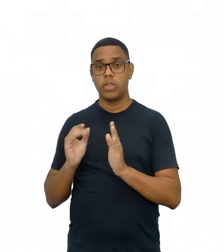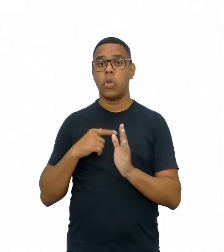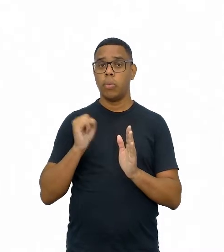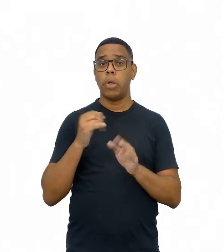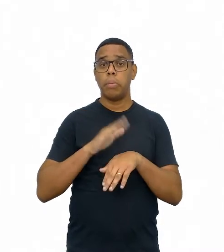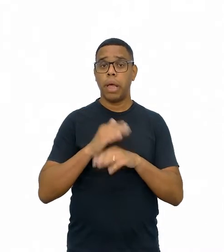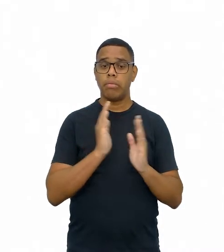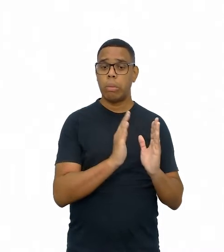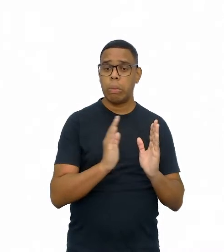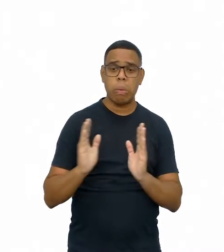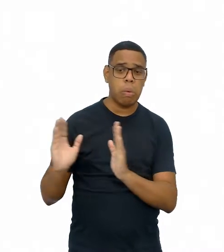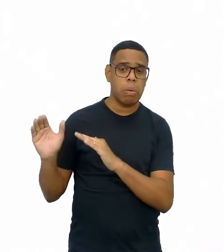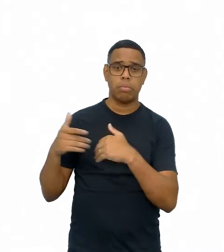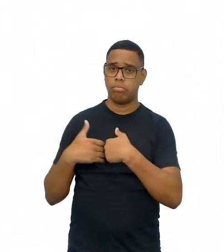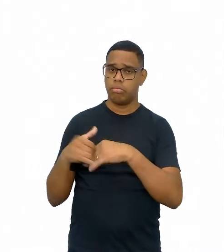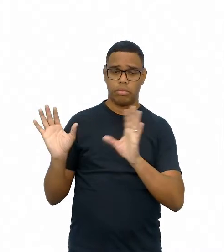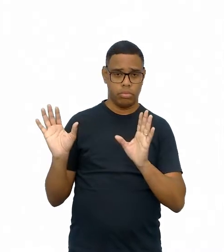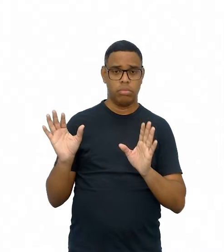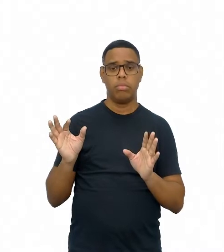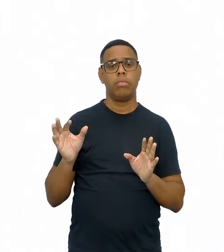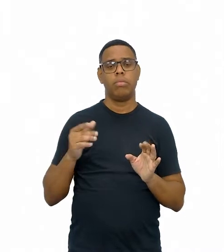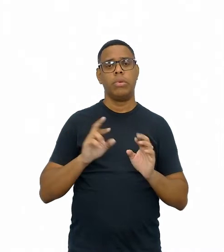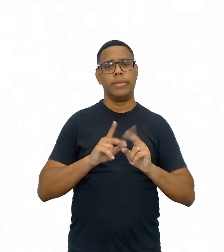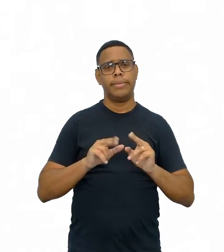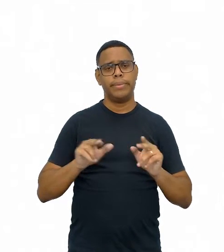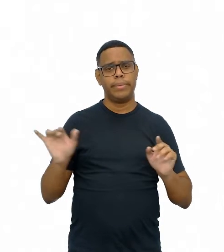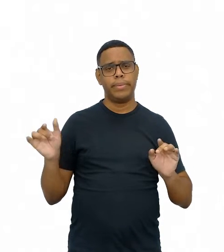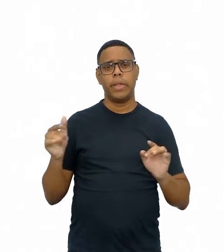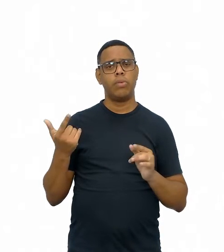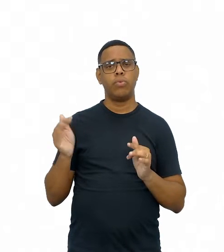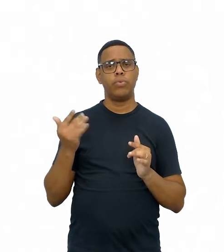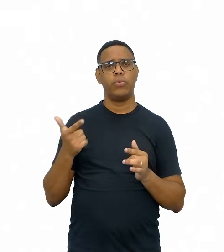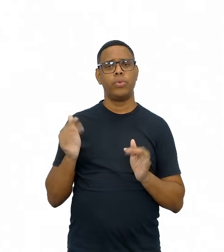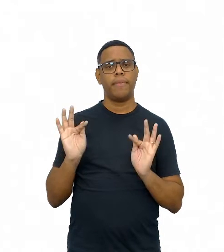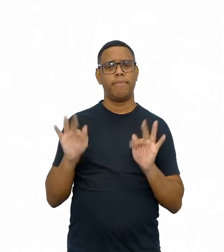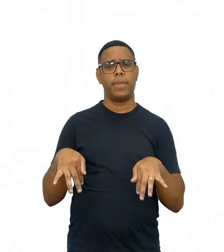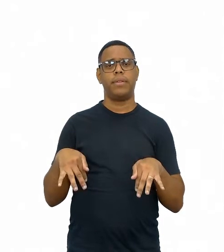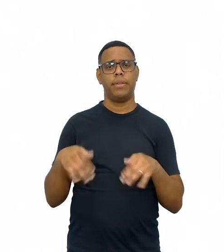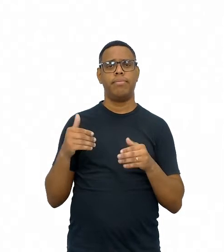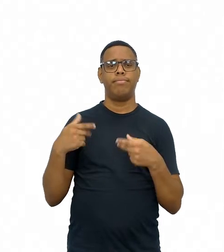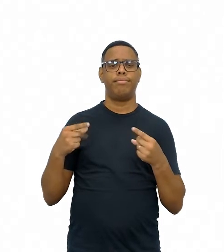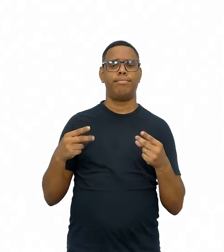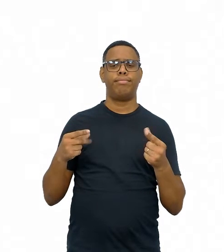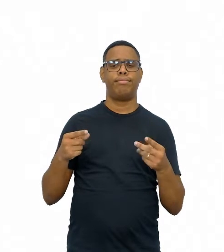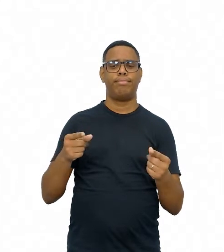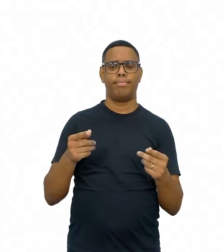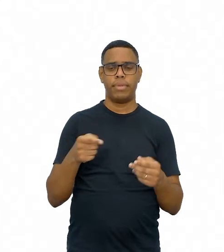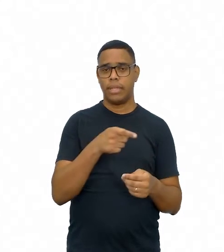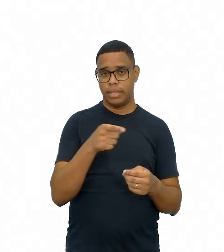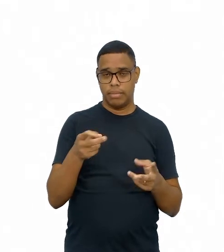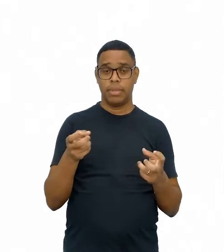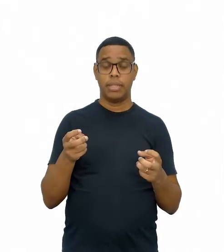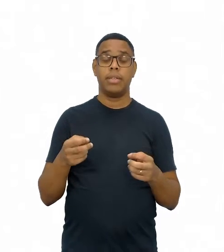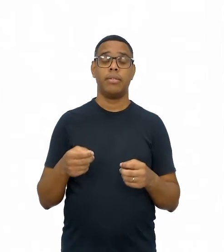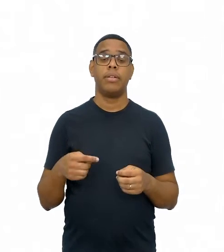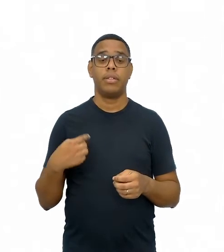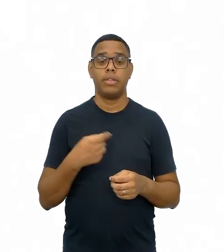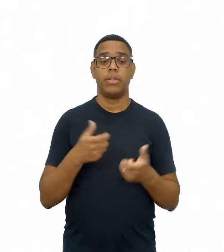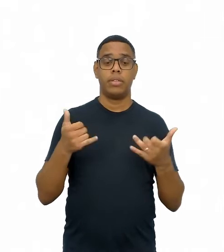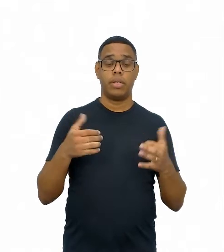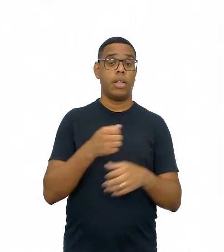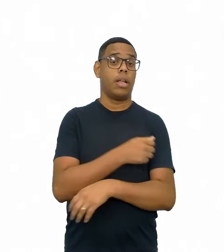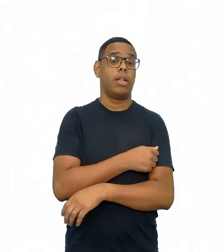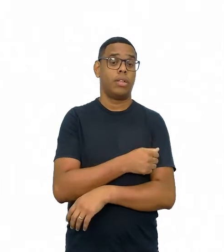mais partes ainda. Eu posso fazer infinitas divisões, percebem? Então, lembra que uma das questões é quando o nosso